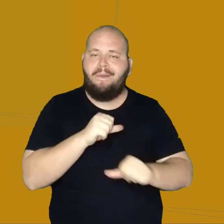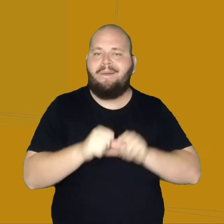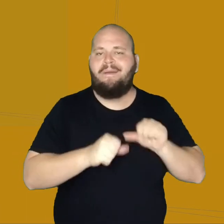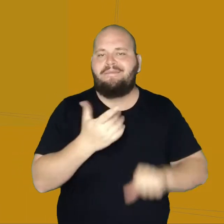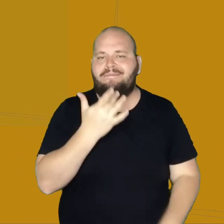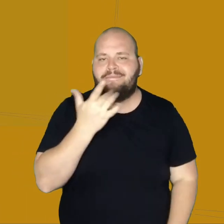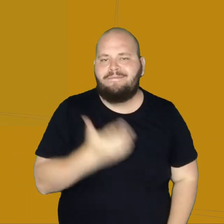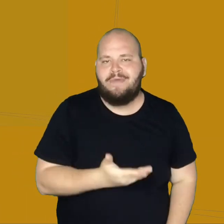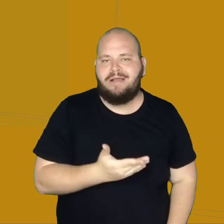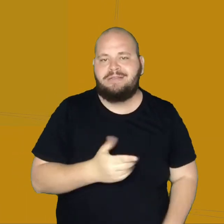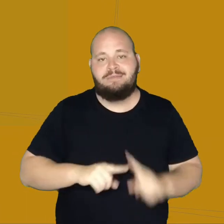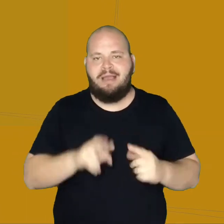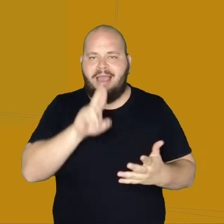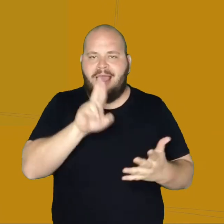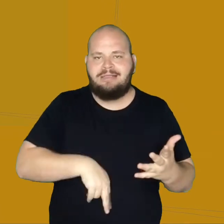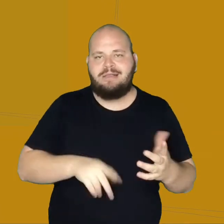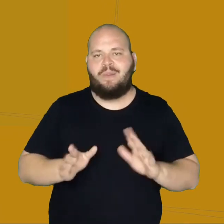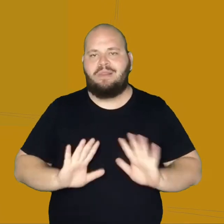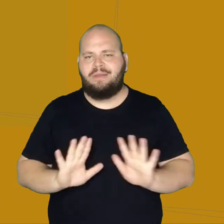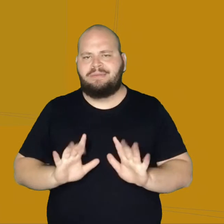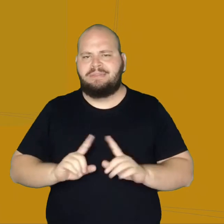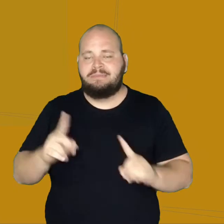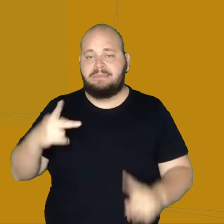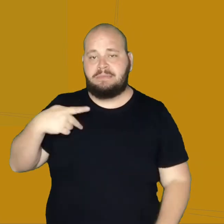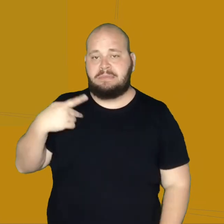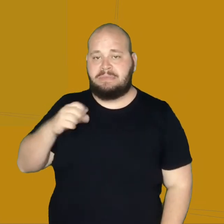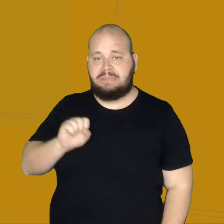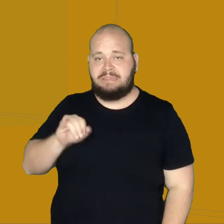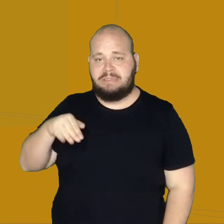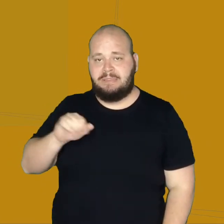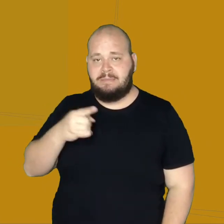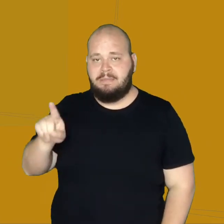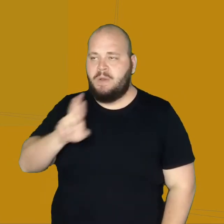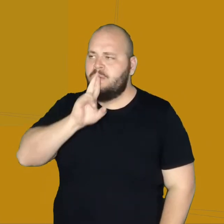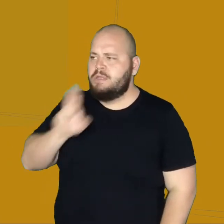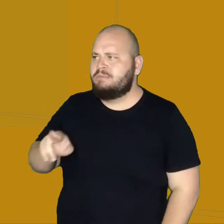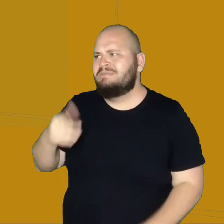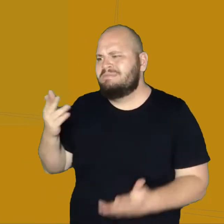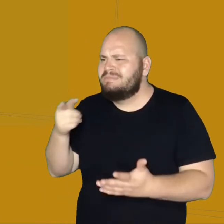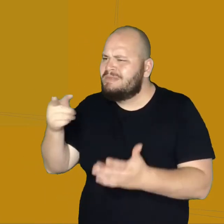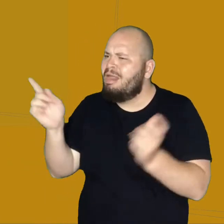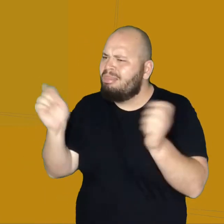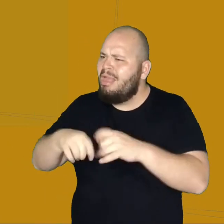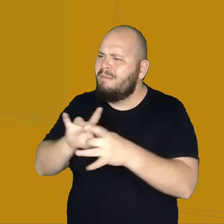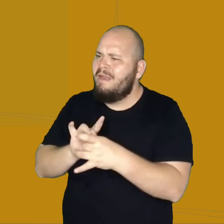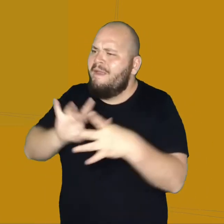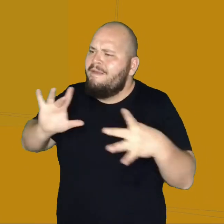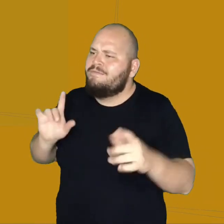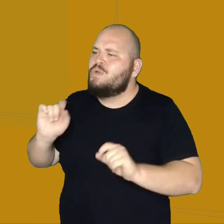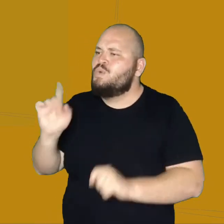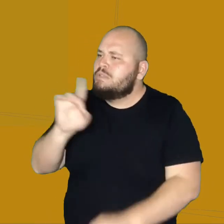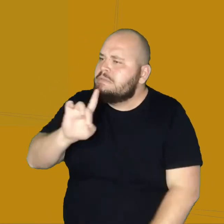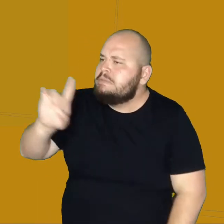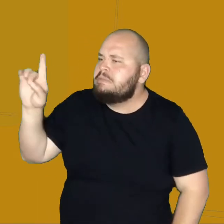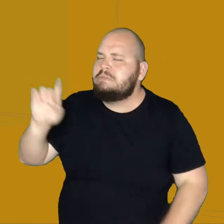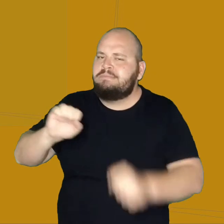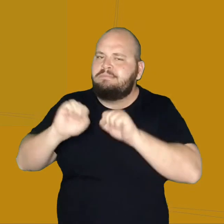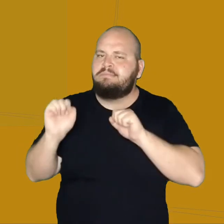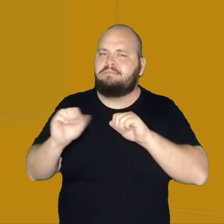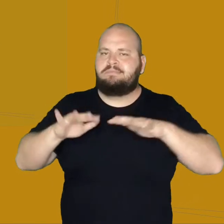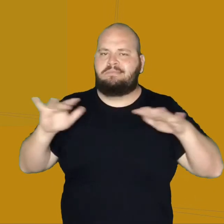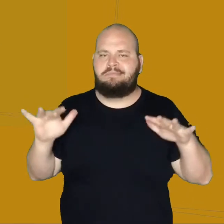ajudado a entender um pouco mais sobre a escolha formal do Machado em O Alienista. O Lucas Gomes pediu